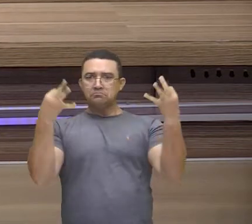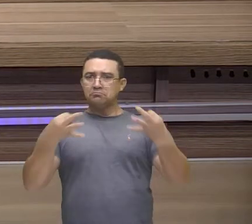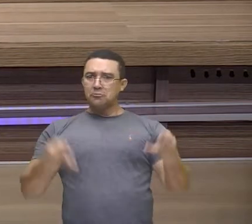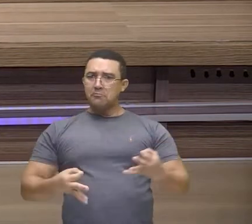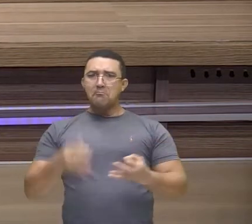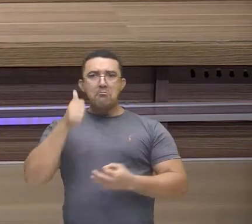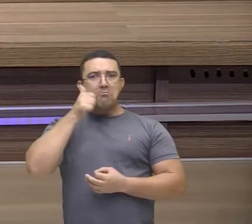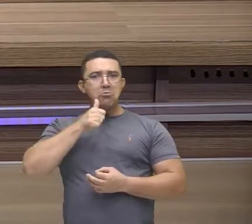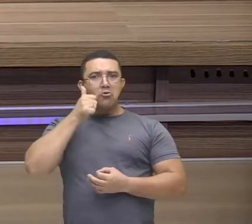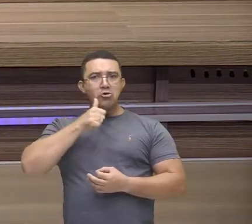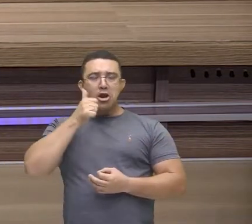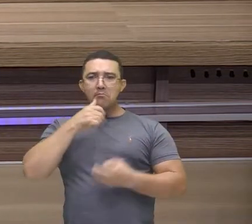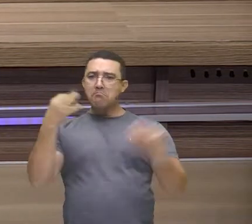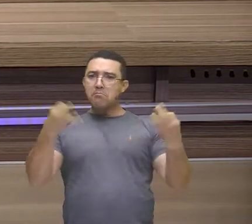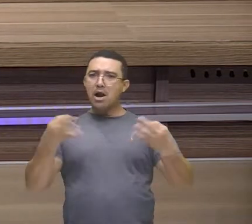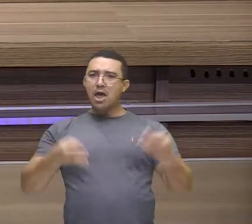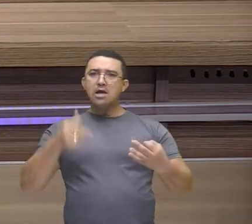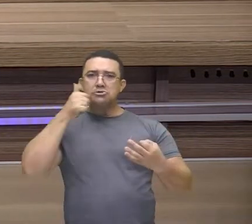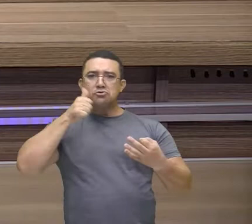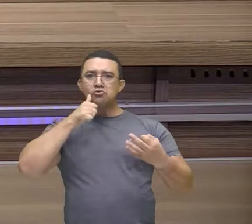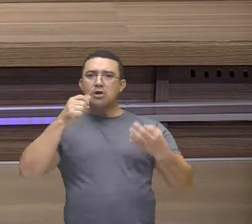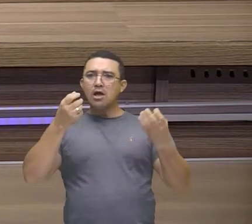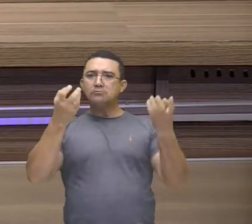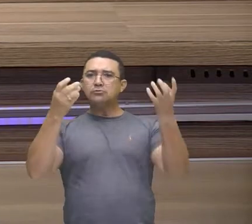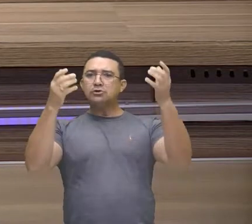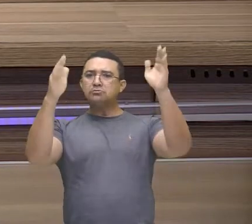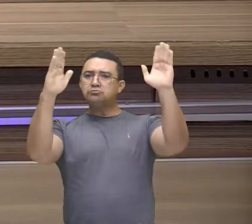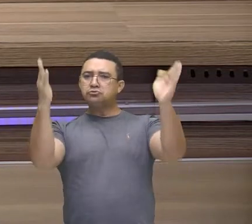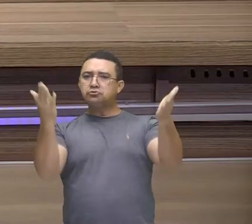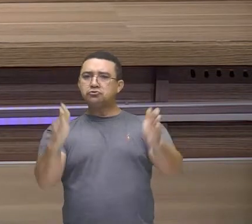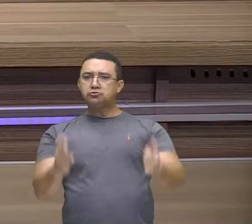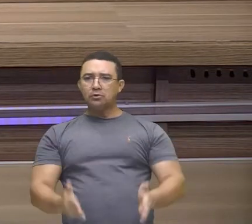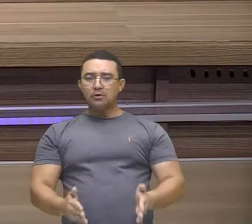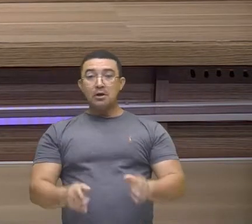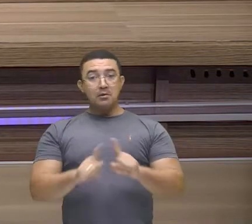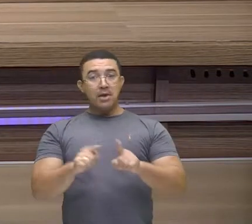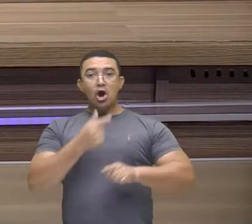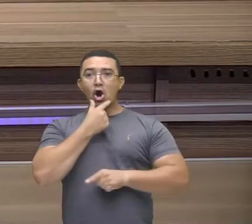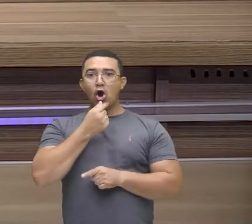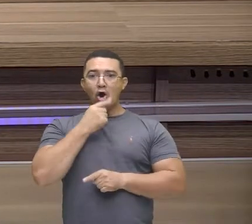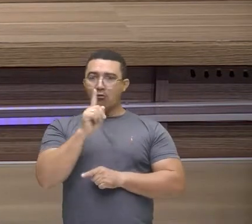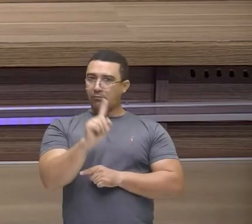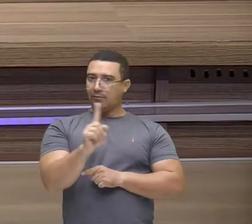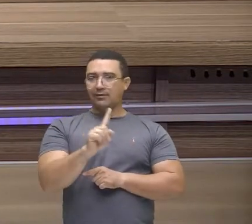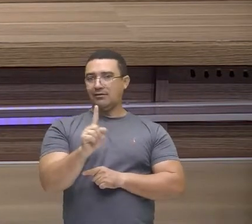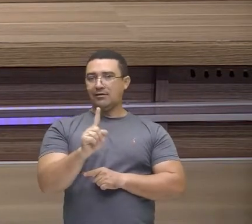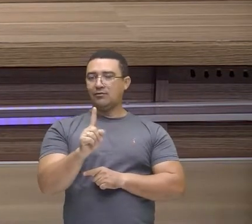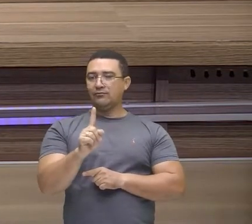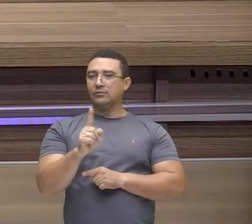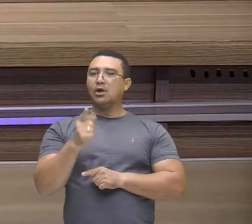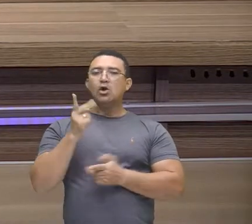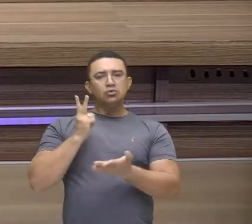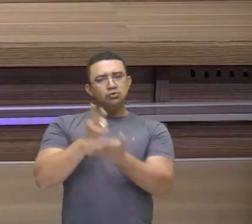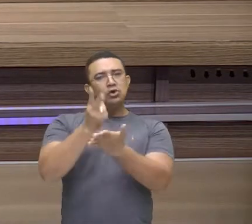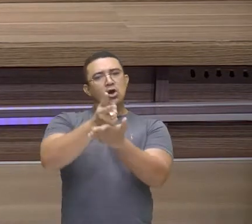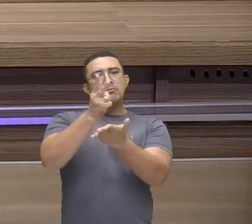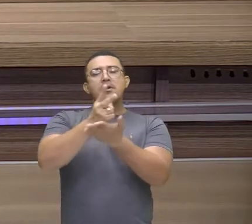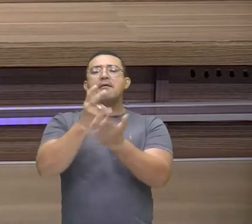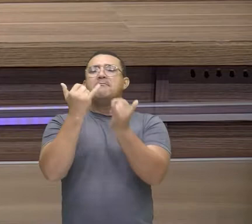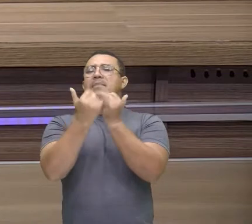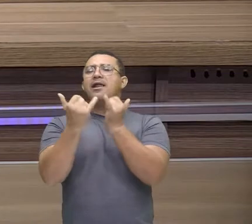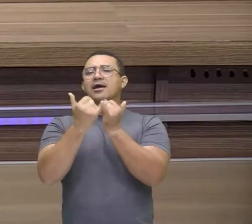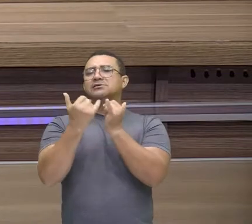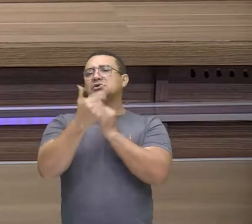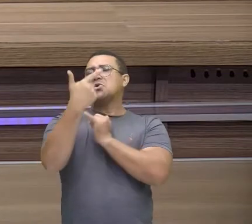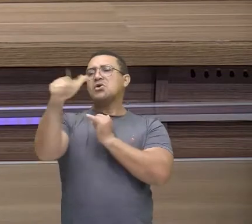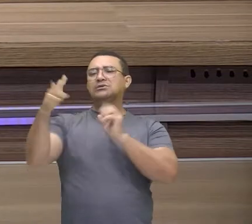moçona, ela parece que é uma moça já madura, né? E o menino não faz isso. Então ele continua com outros